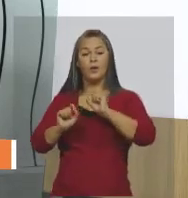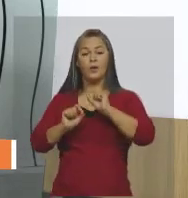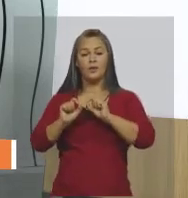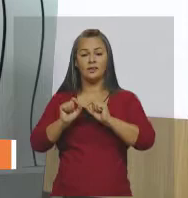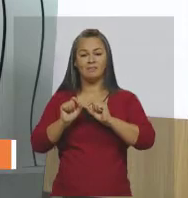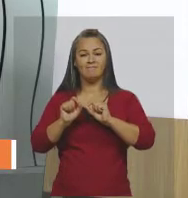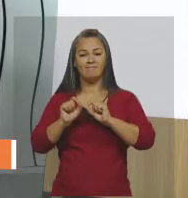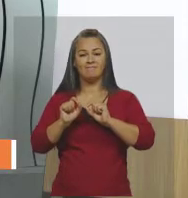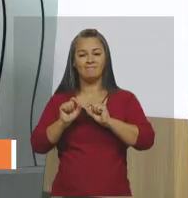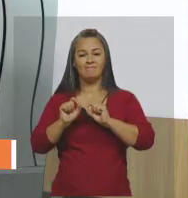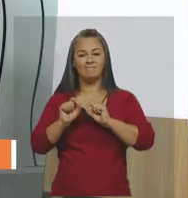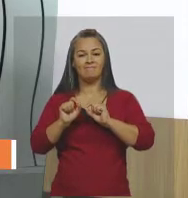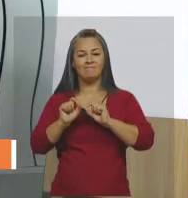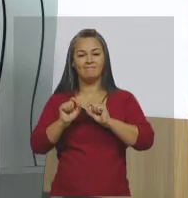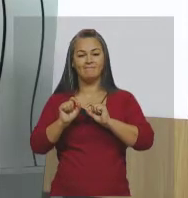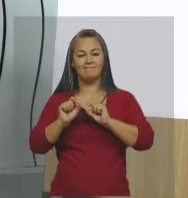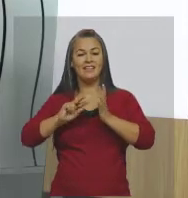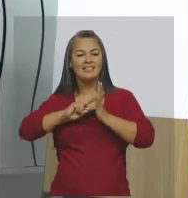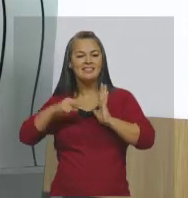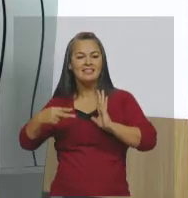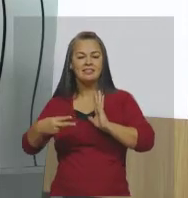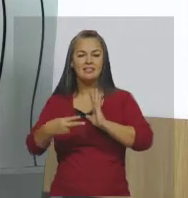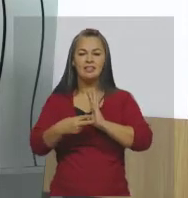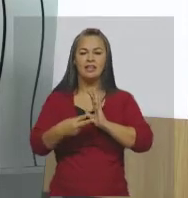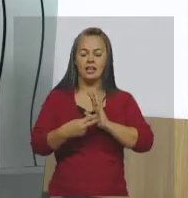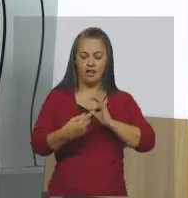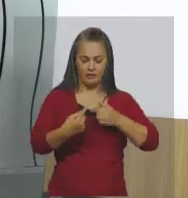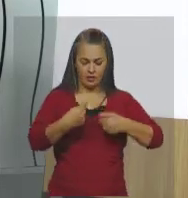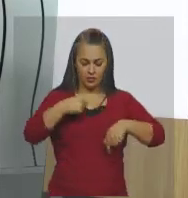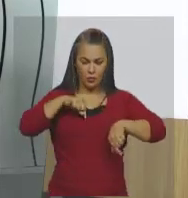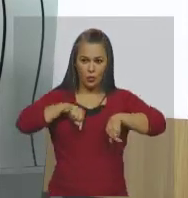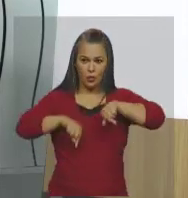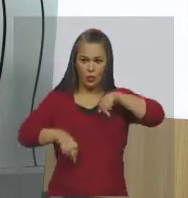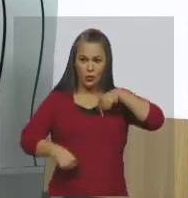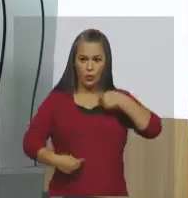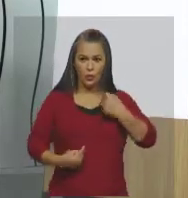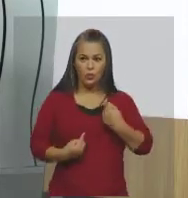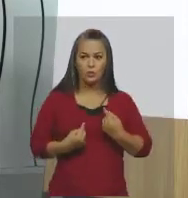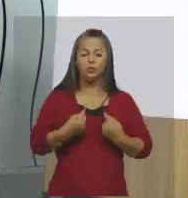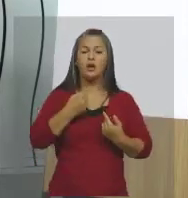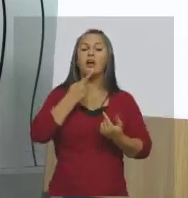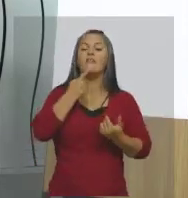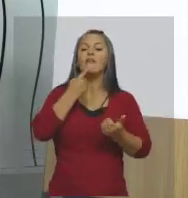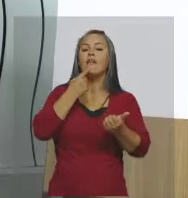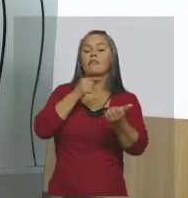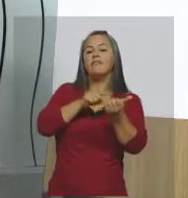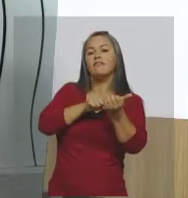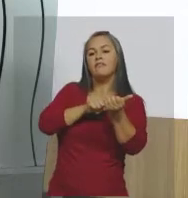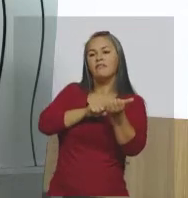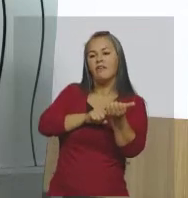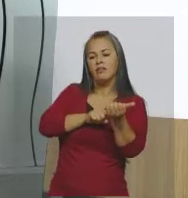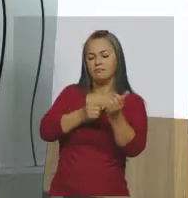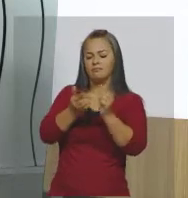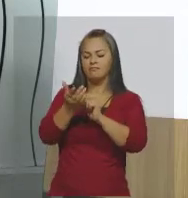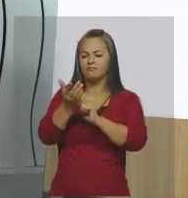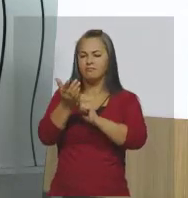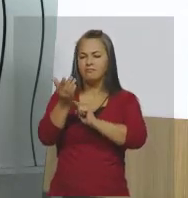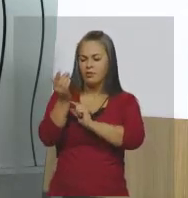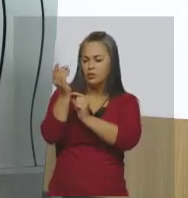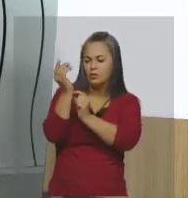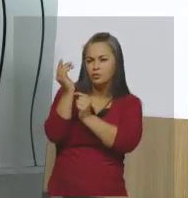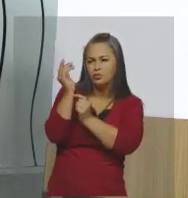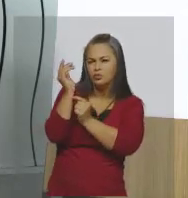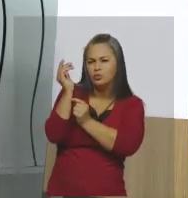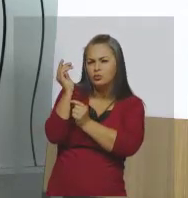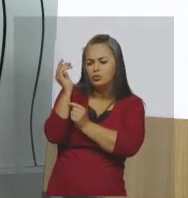existe entre os vasos sanguíneos, mais especificamente capilares sanguíneos, que são vasos bem fininhos,